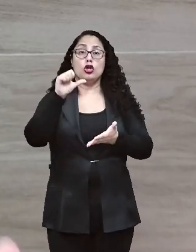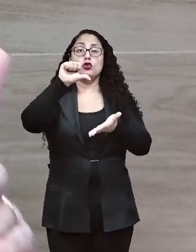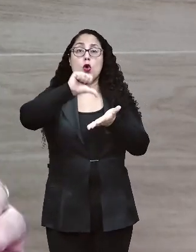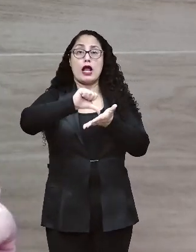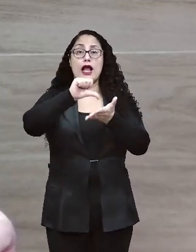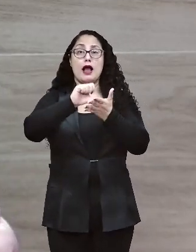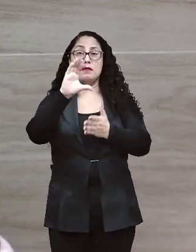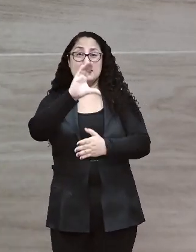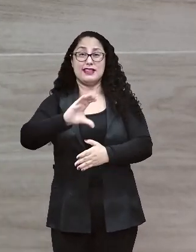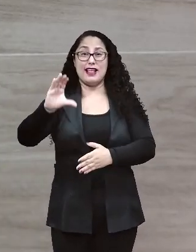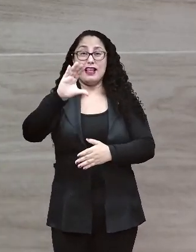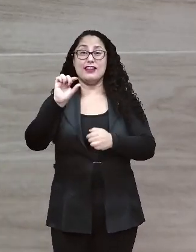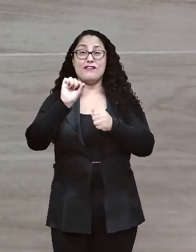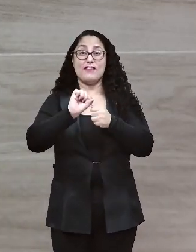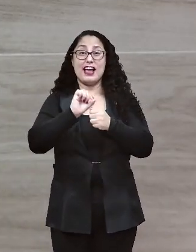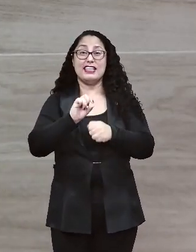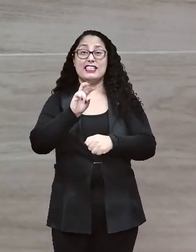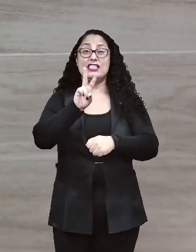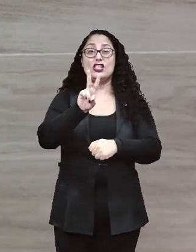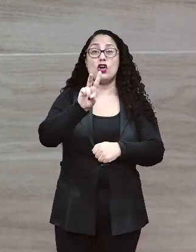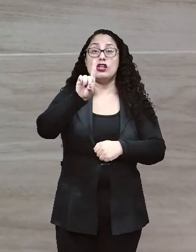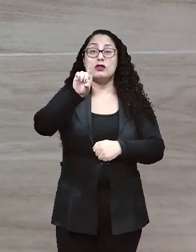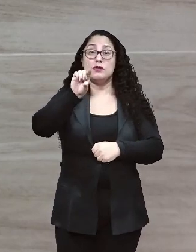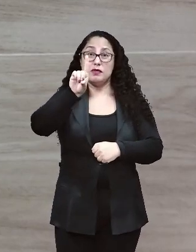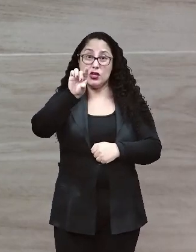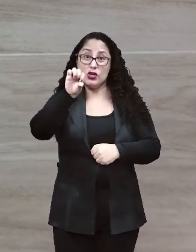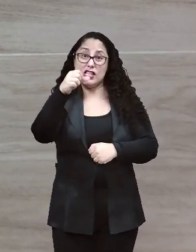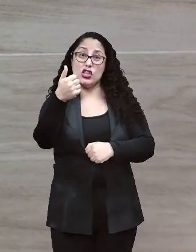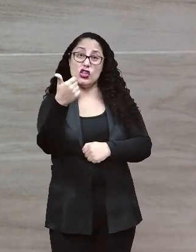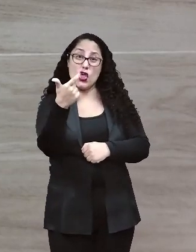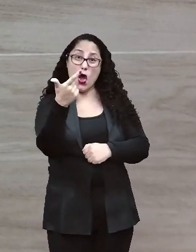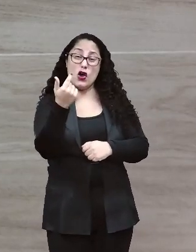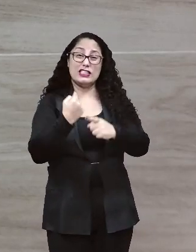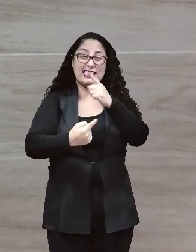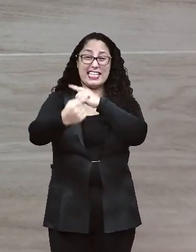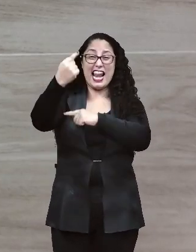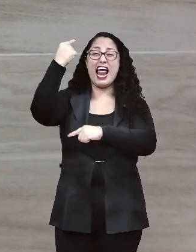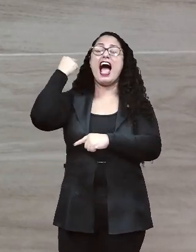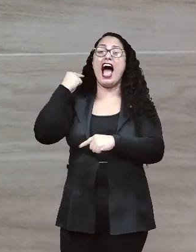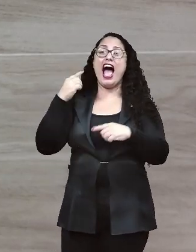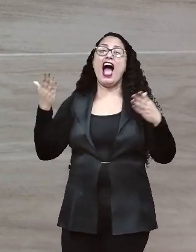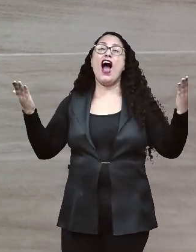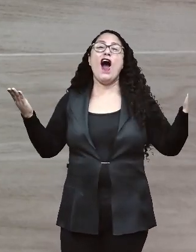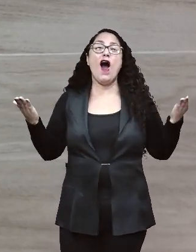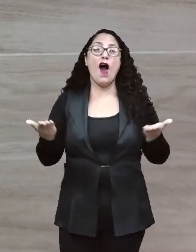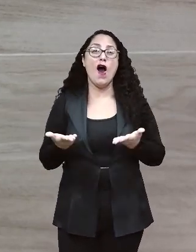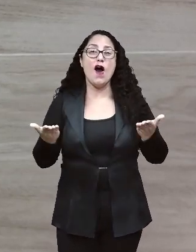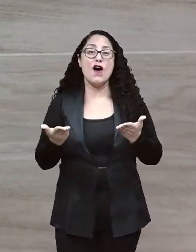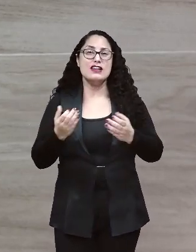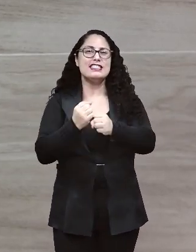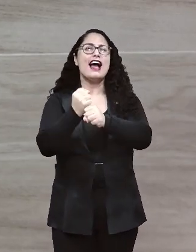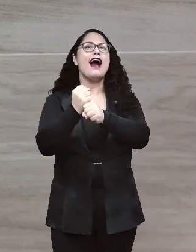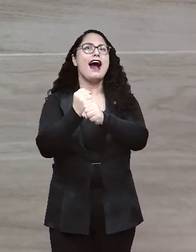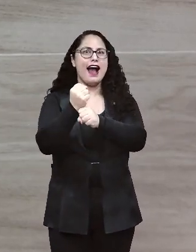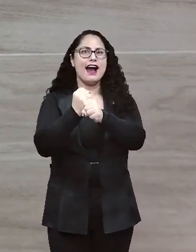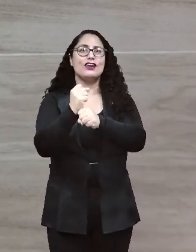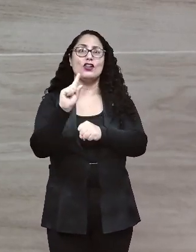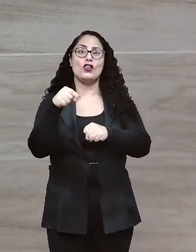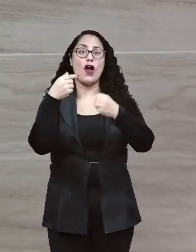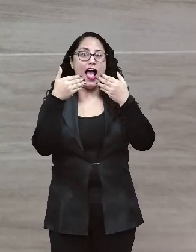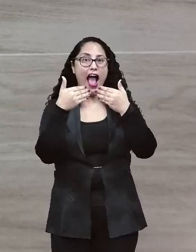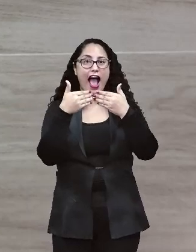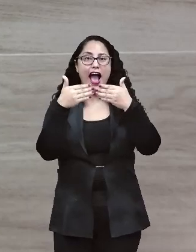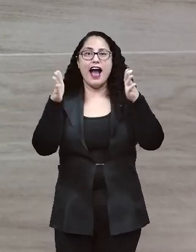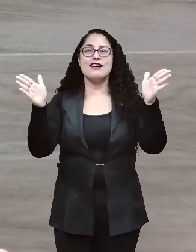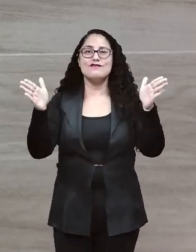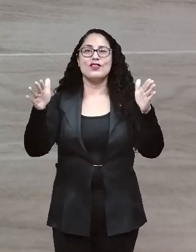fazemos desde 2012. Desde 2012. Né? Inclusive, hoje, esse ano, né, nós